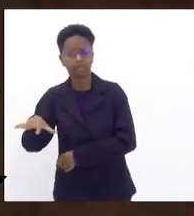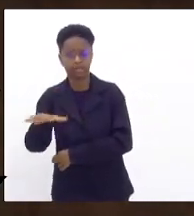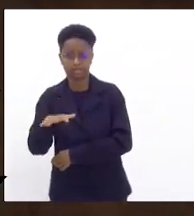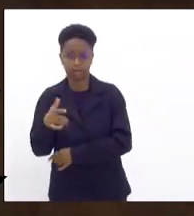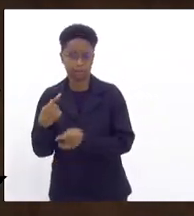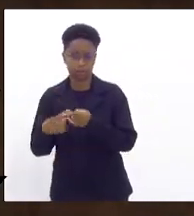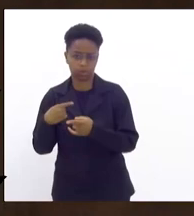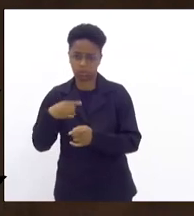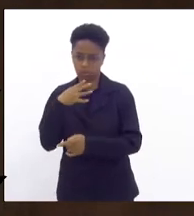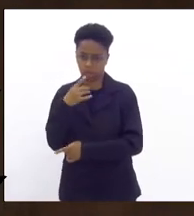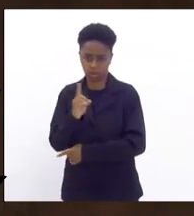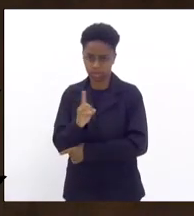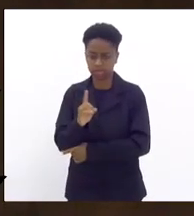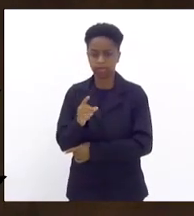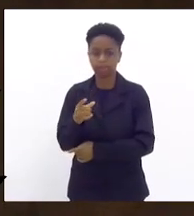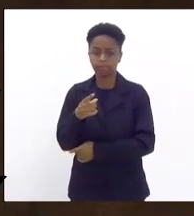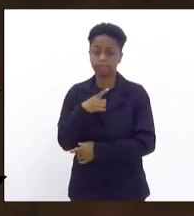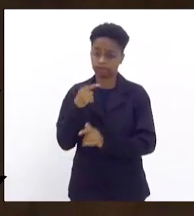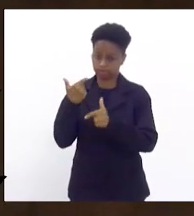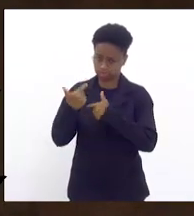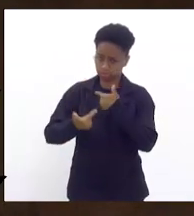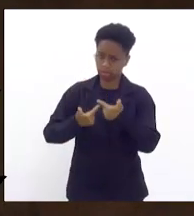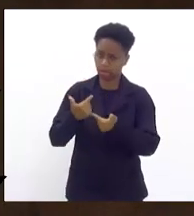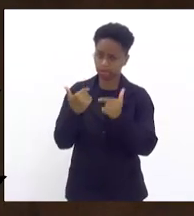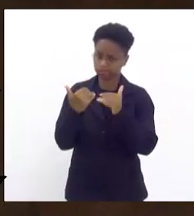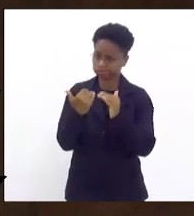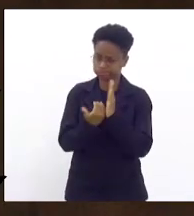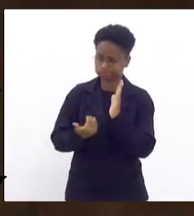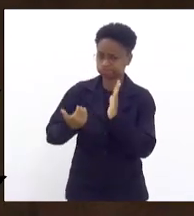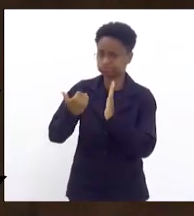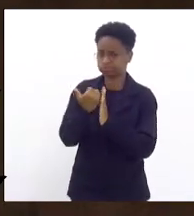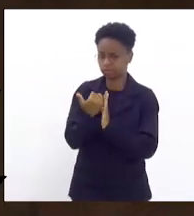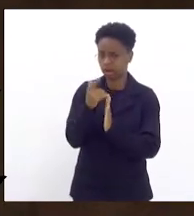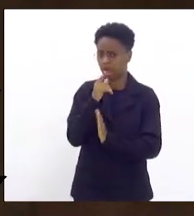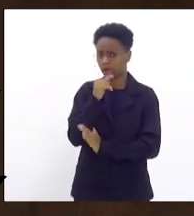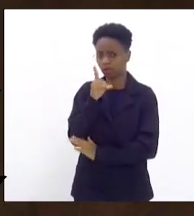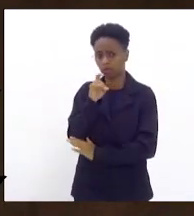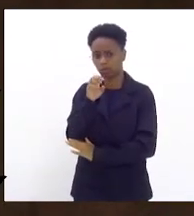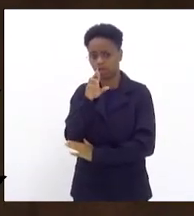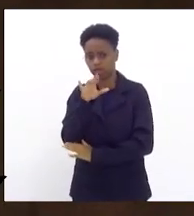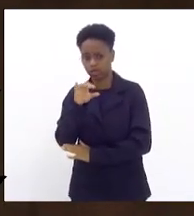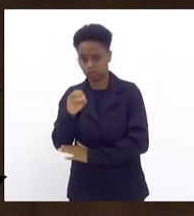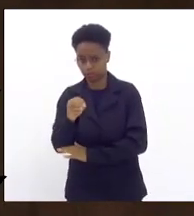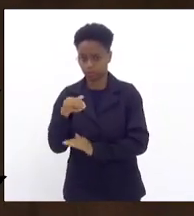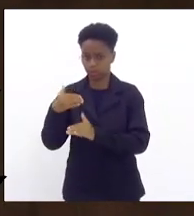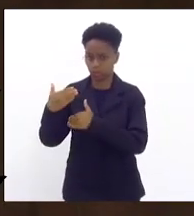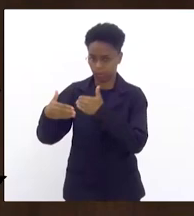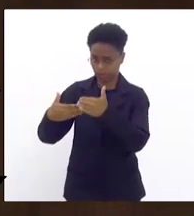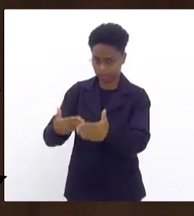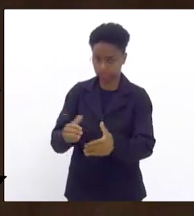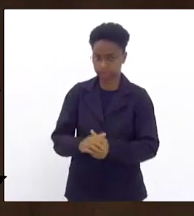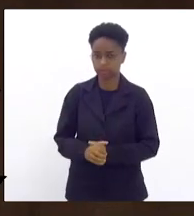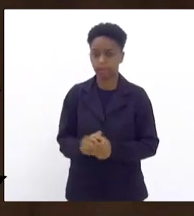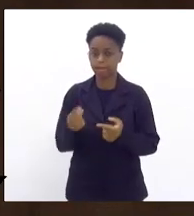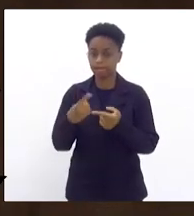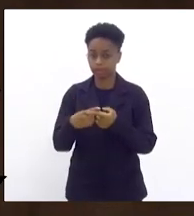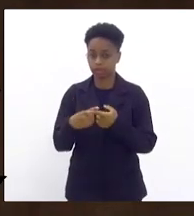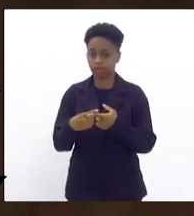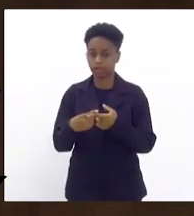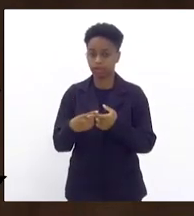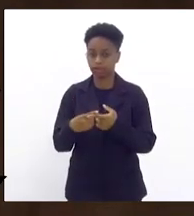um trabalho muito grande da Águas do Rio nesse processo. É assumir uma SEDAI